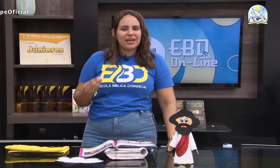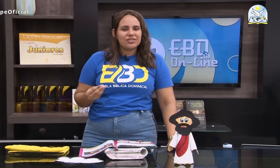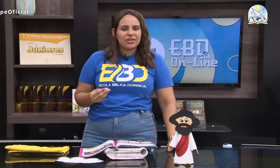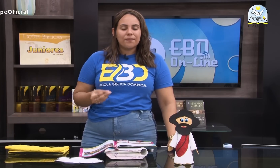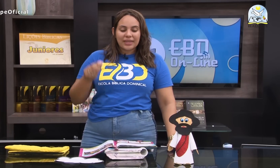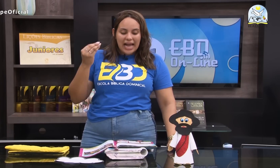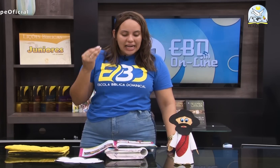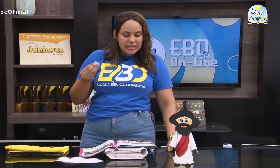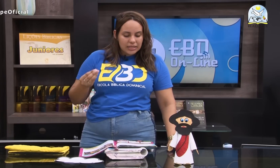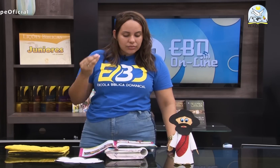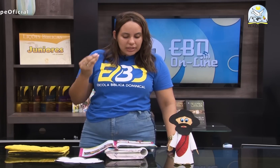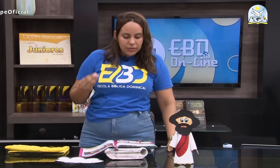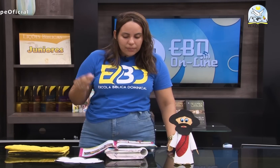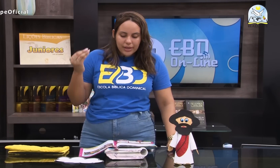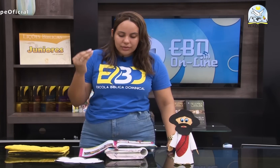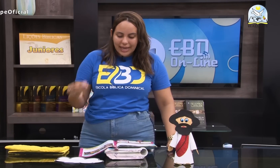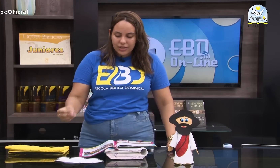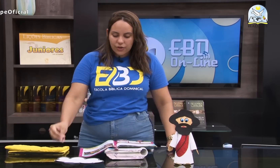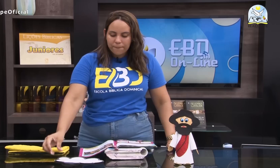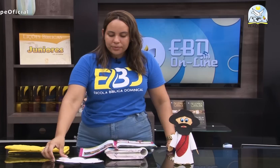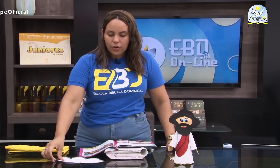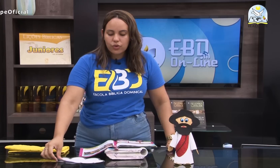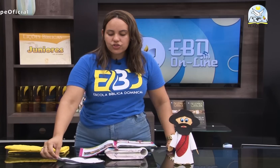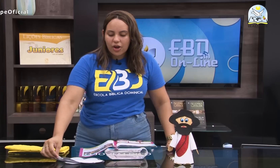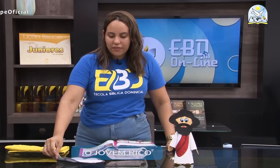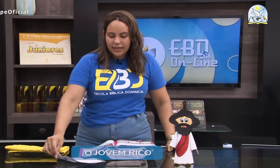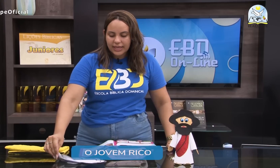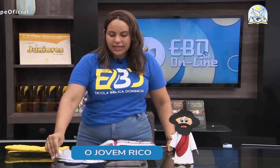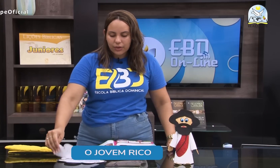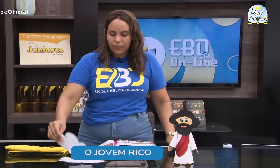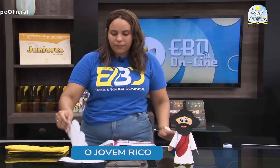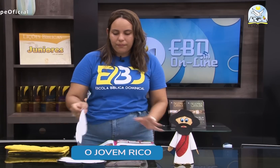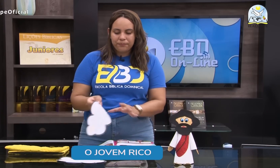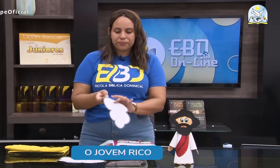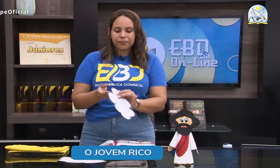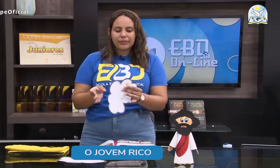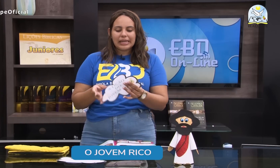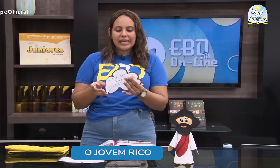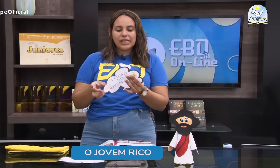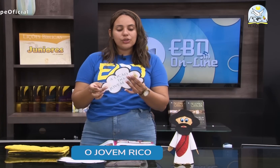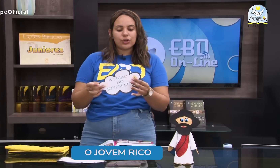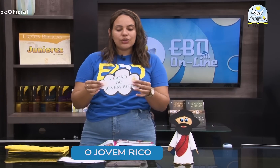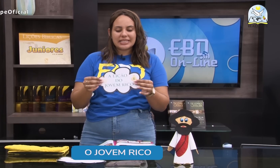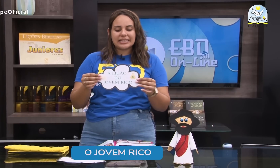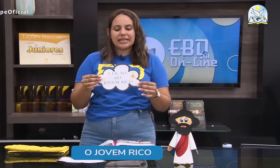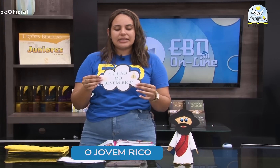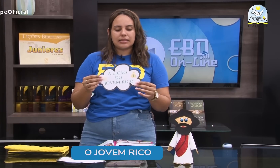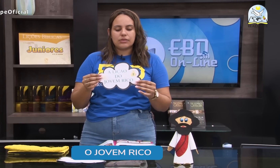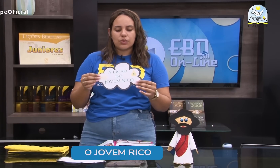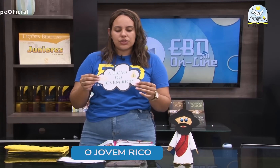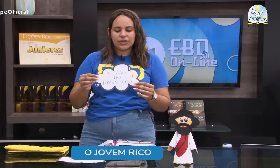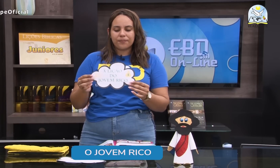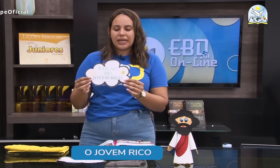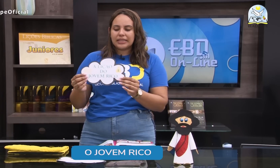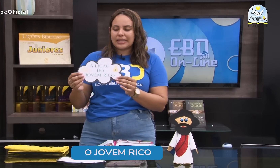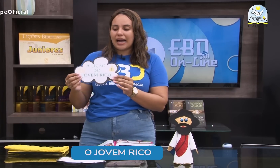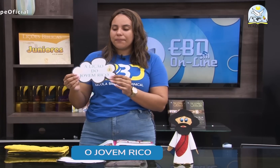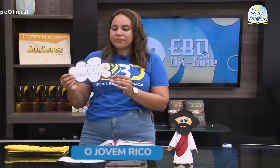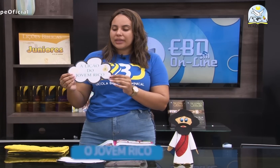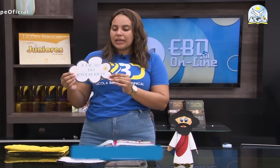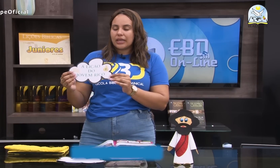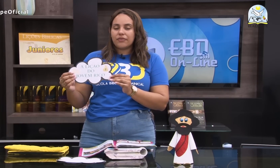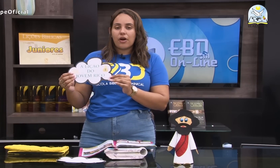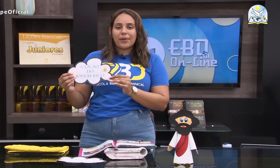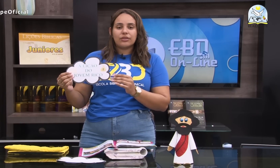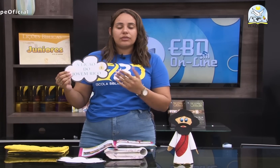desse trimestre. A lição de número 10, o jovem rico. E eu trouxe essa lição hoje,